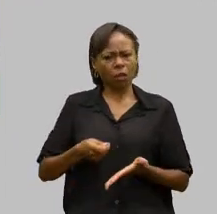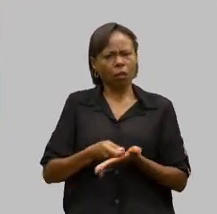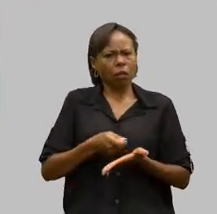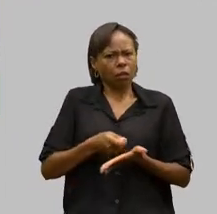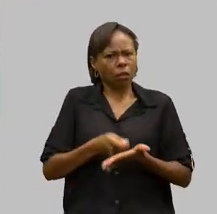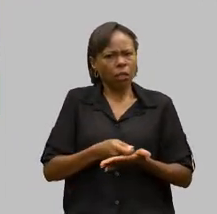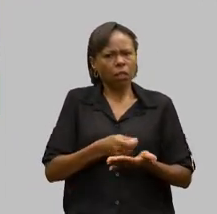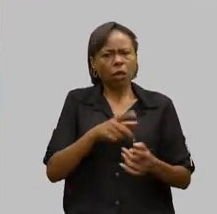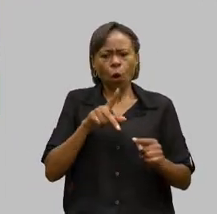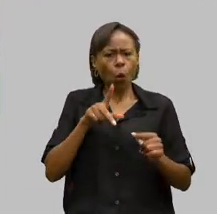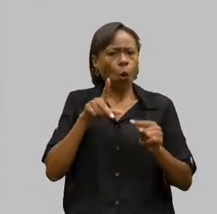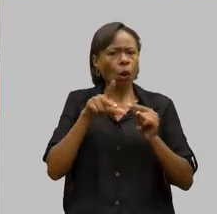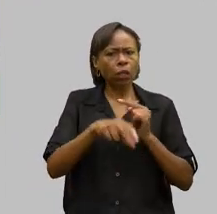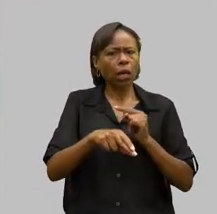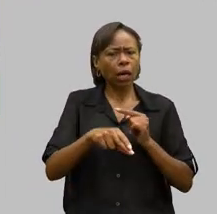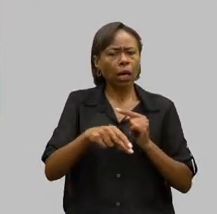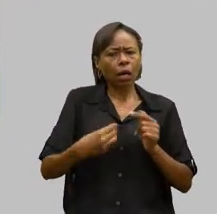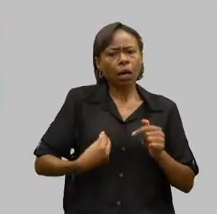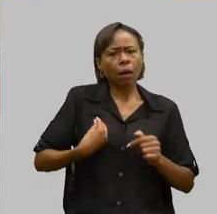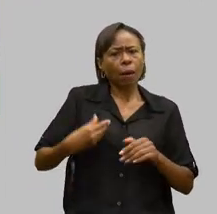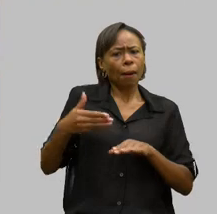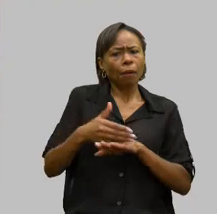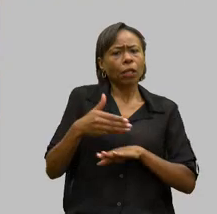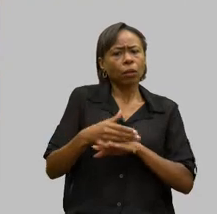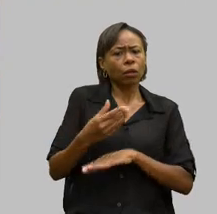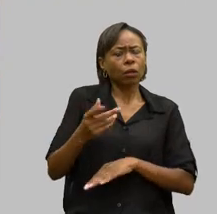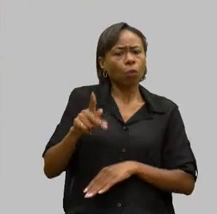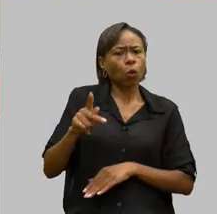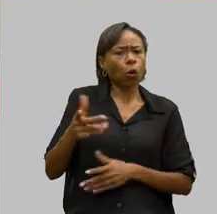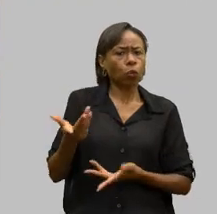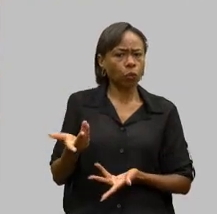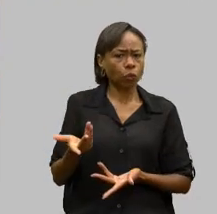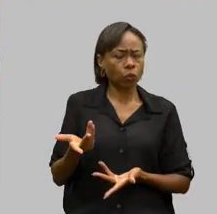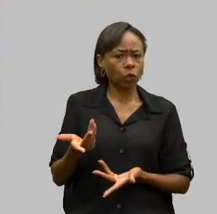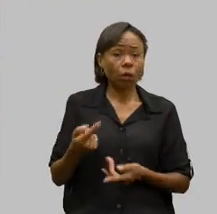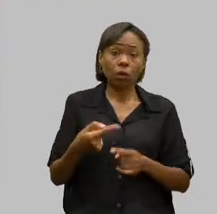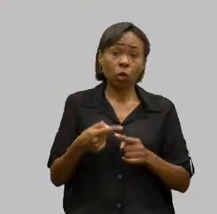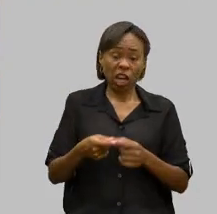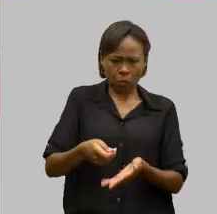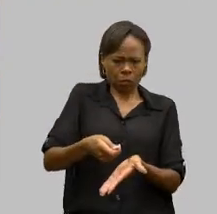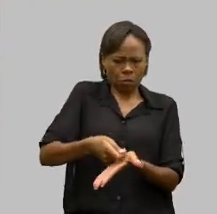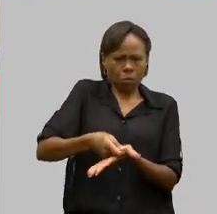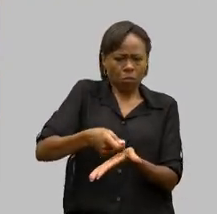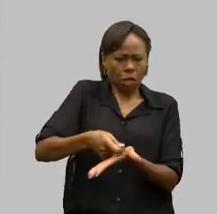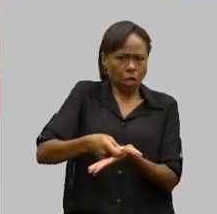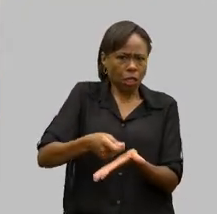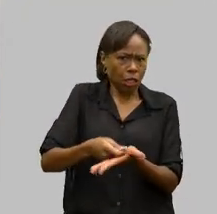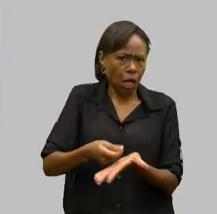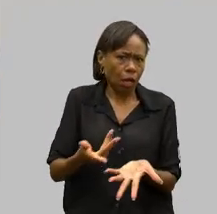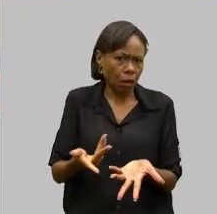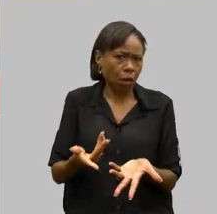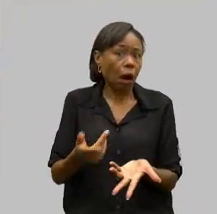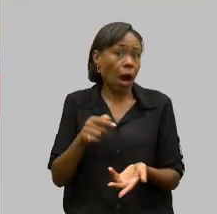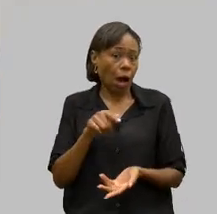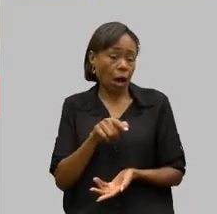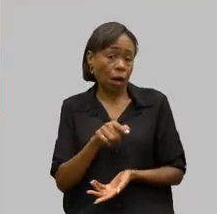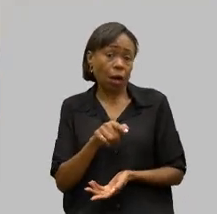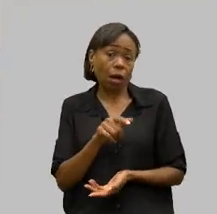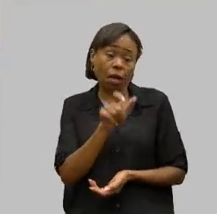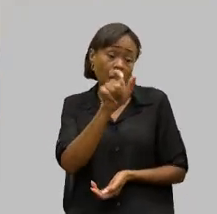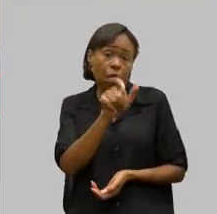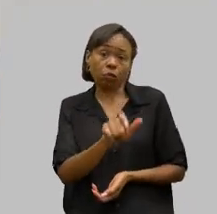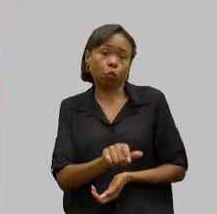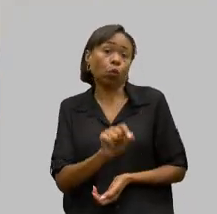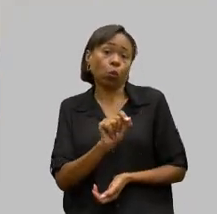cortar ponto como um mecanismo de coerção? Porque, diante da coerção, você não